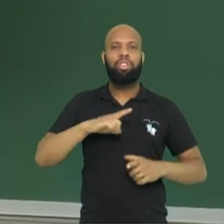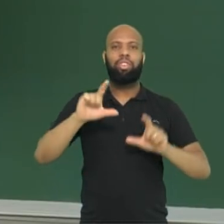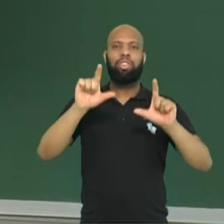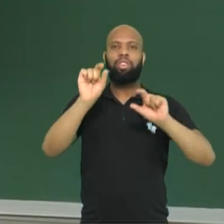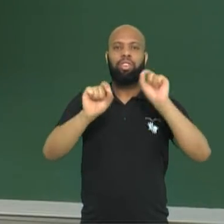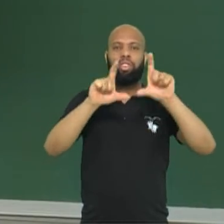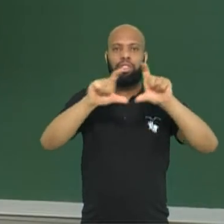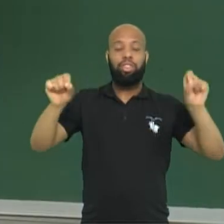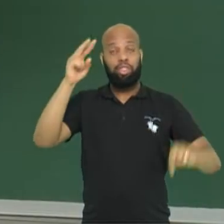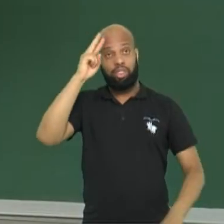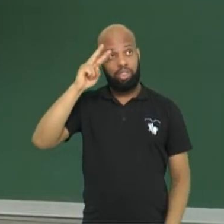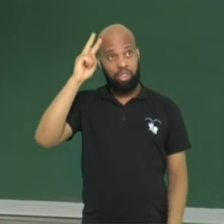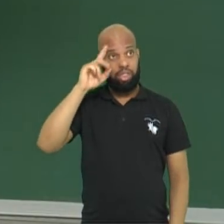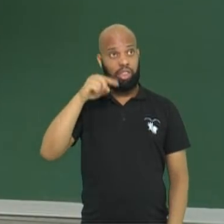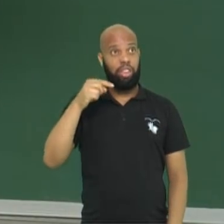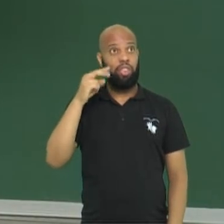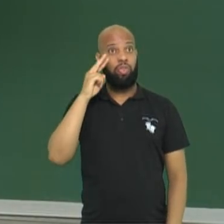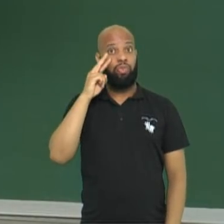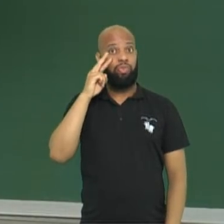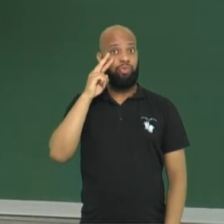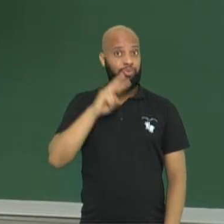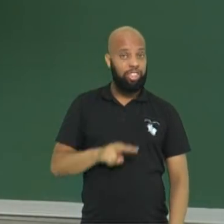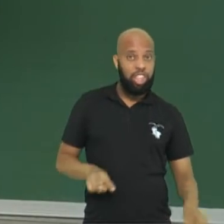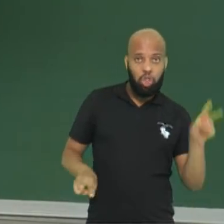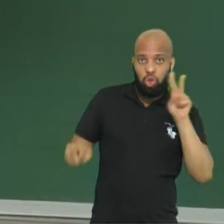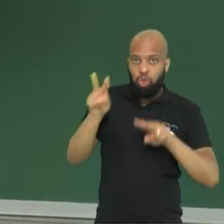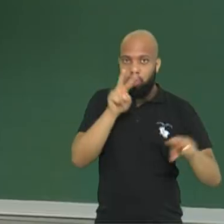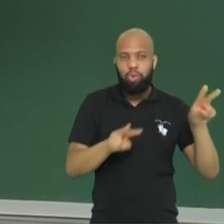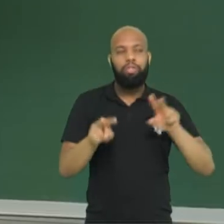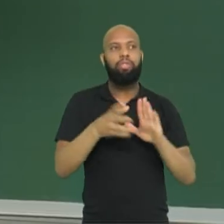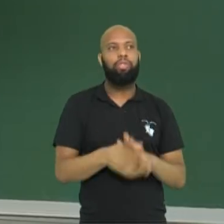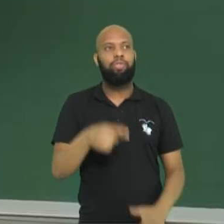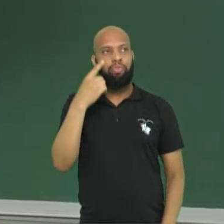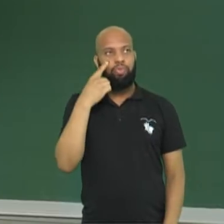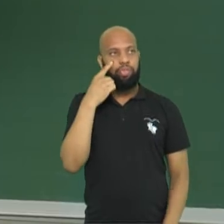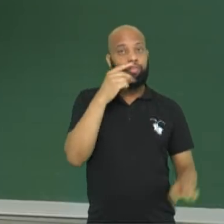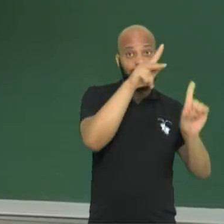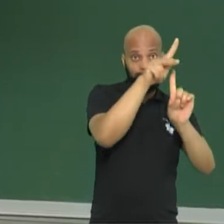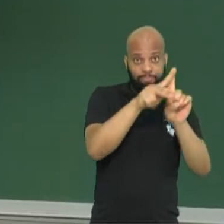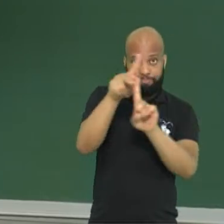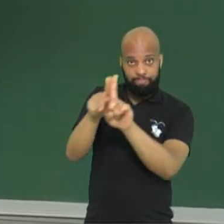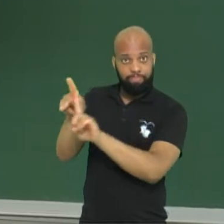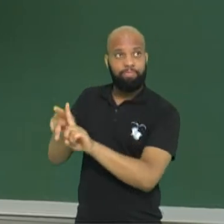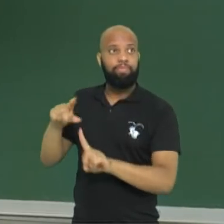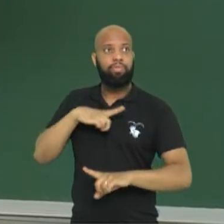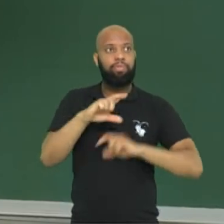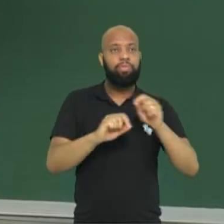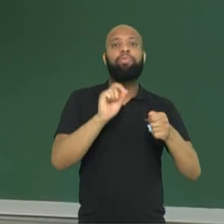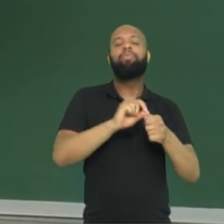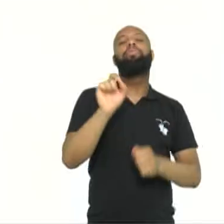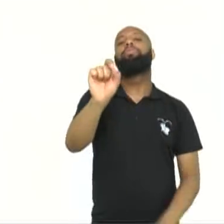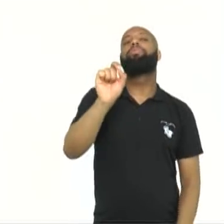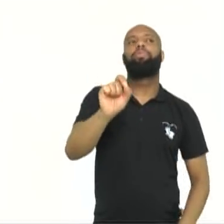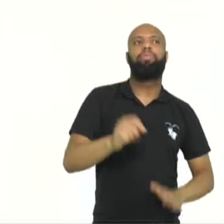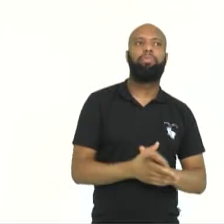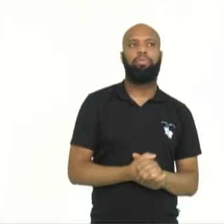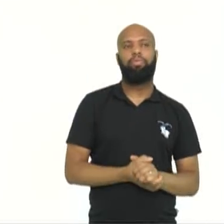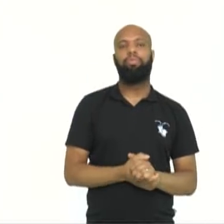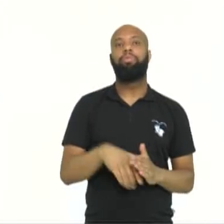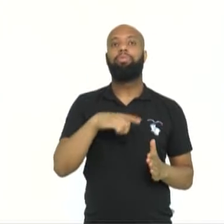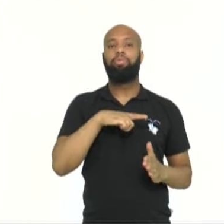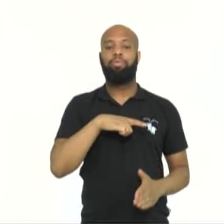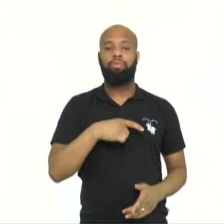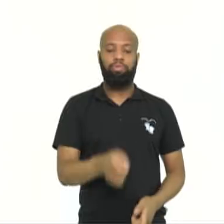ali visual também, né? Olha lá. Então, os personagens eles estão fazendo o quê?